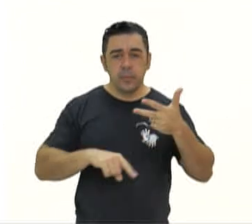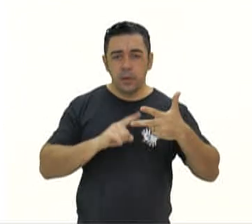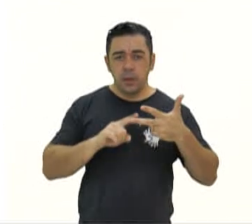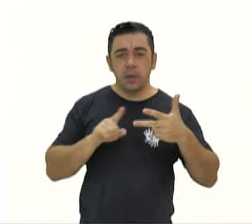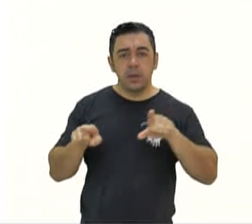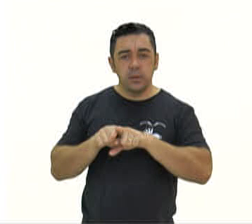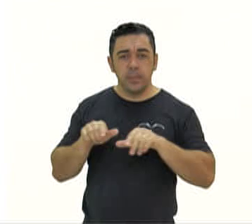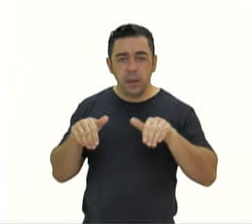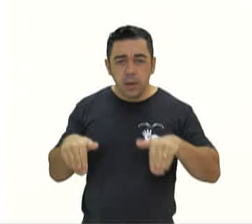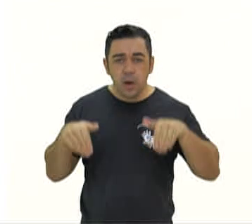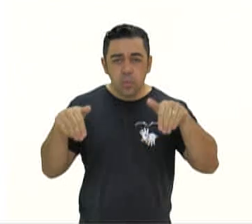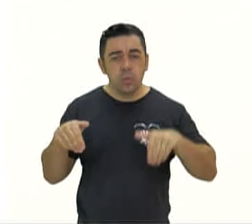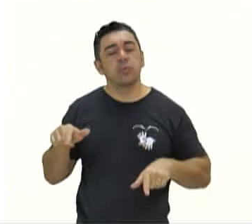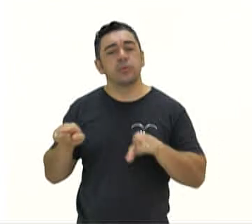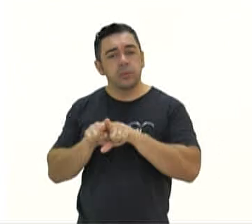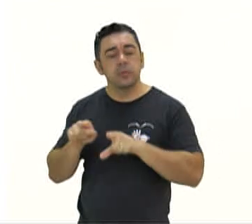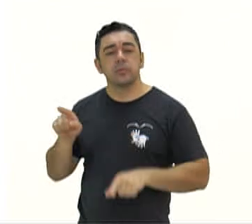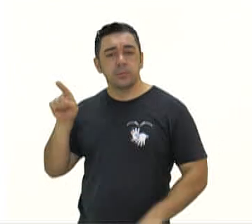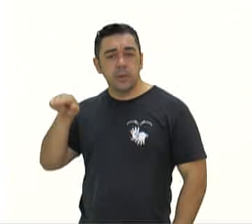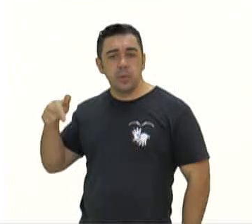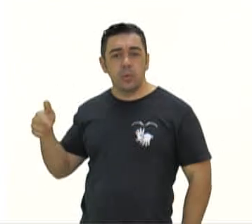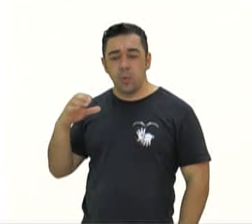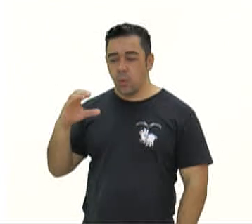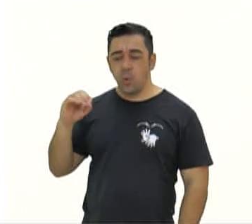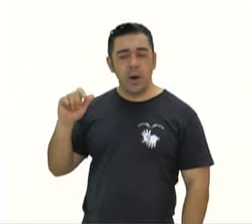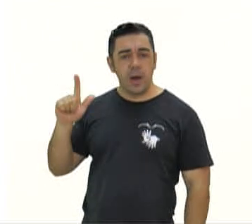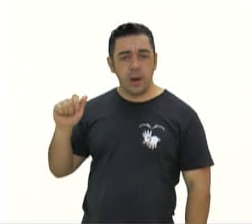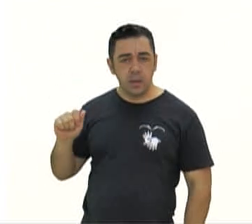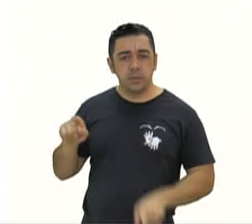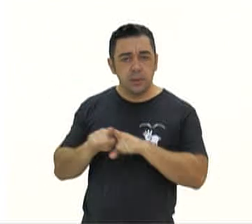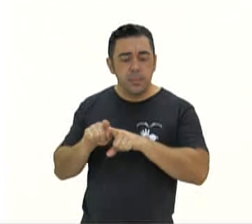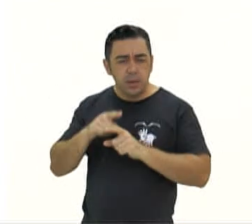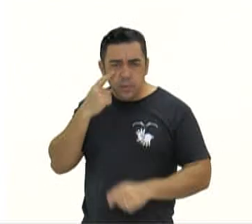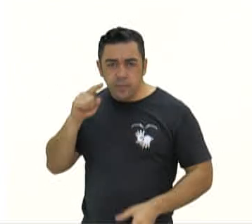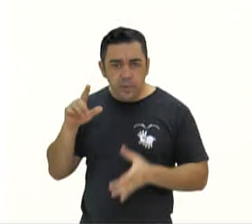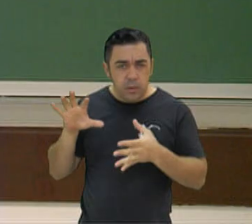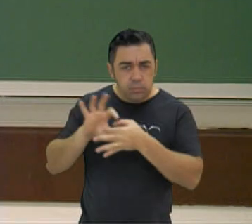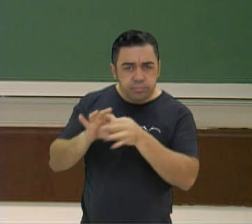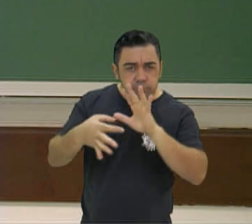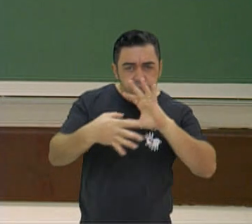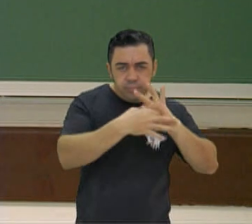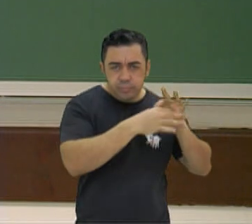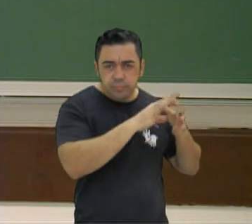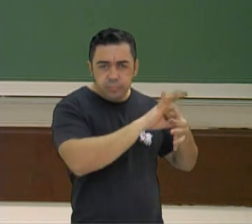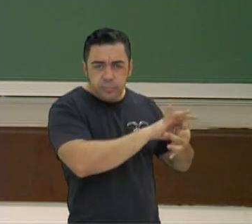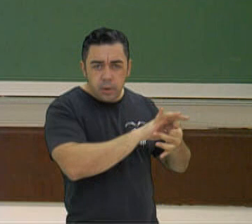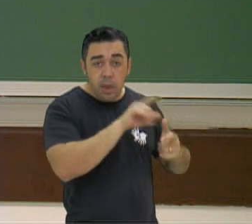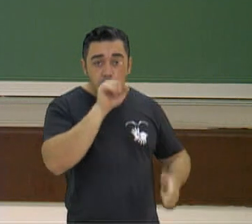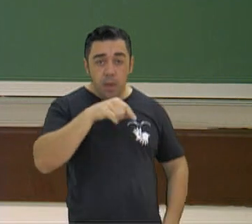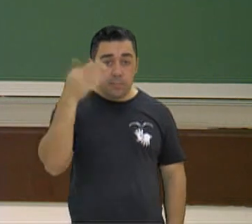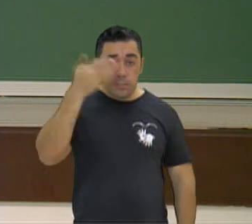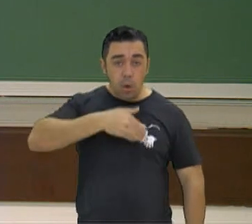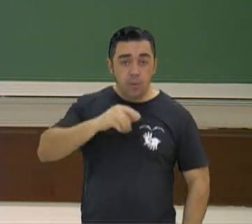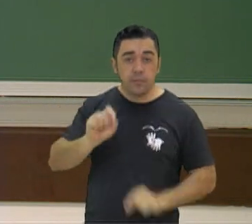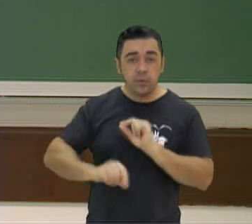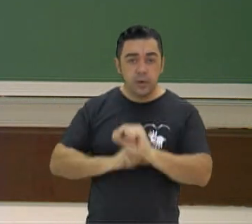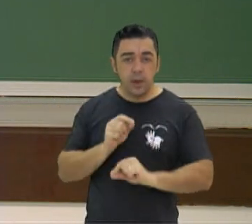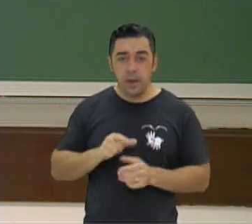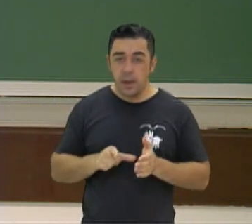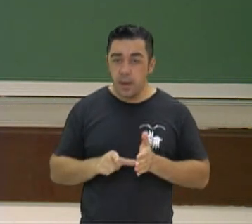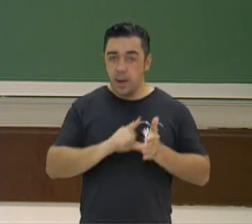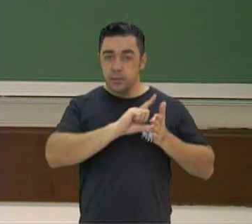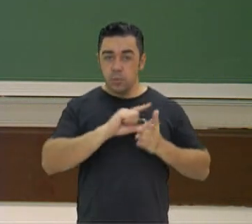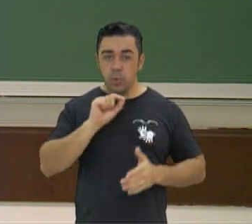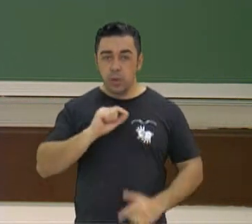vendo então que estão em diferentes partes do planeta, que hoje em dia já não tem uma conexão? Mas isso é uma evidência de que o